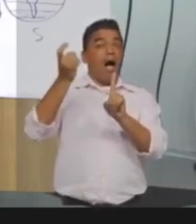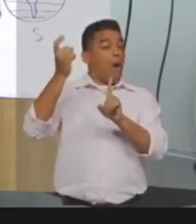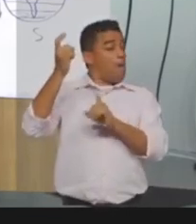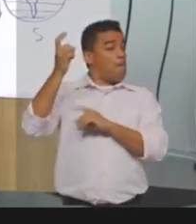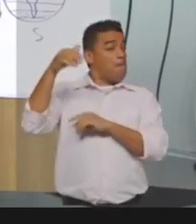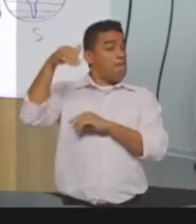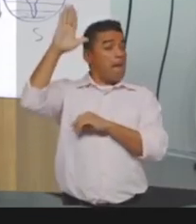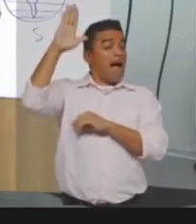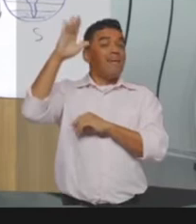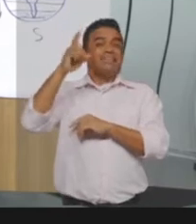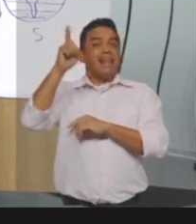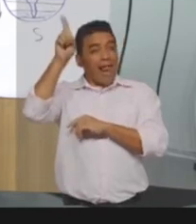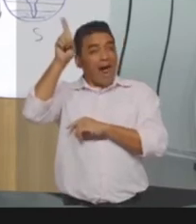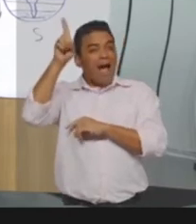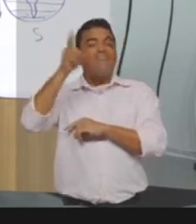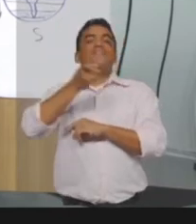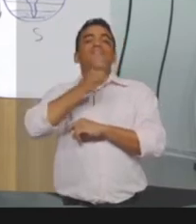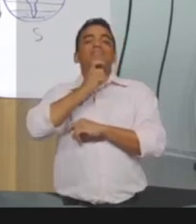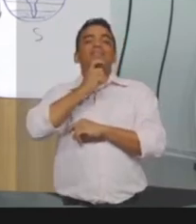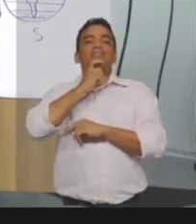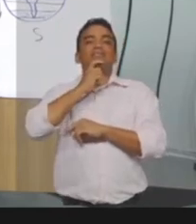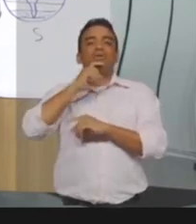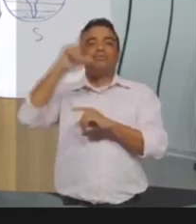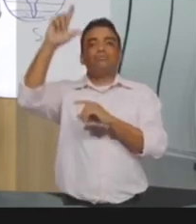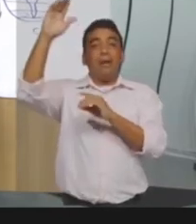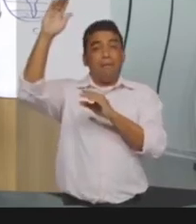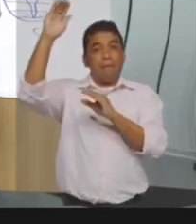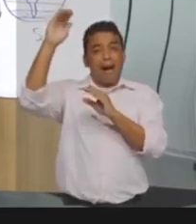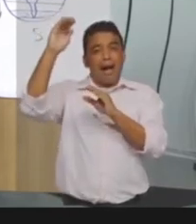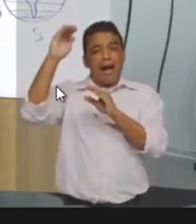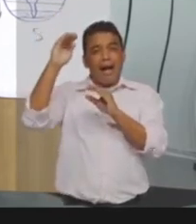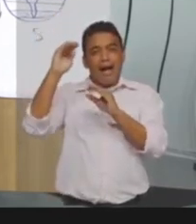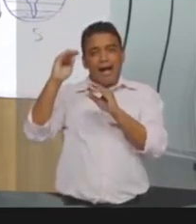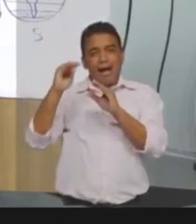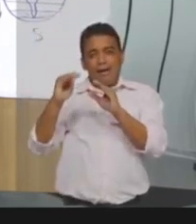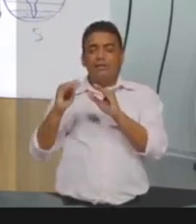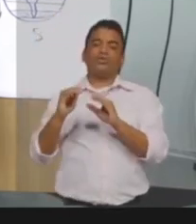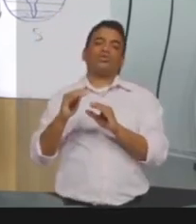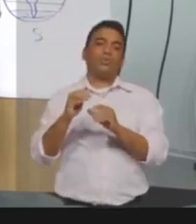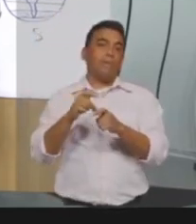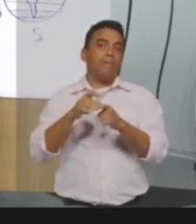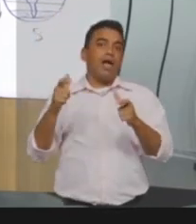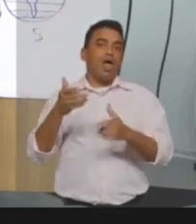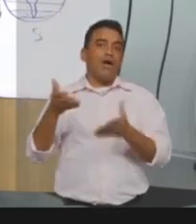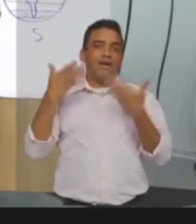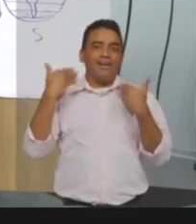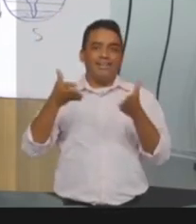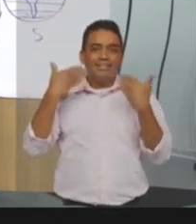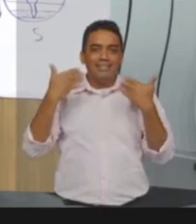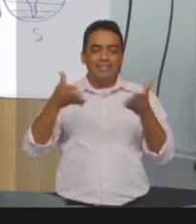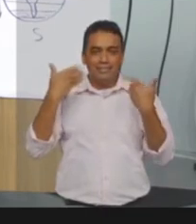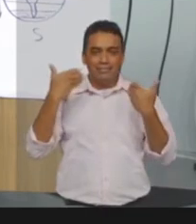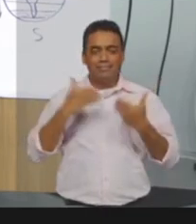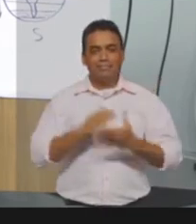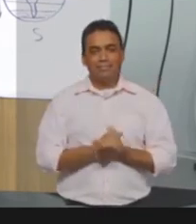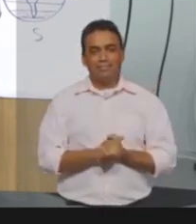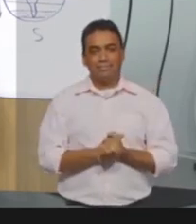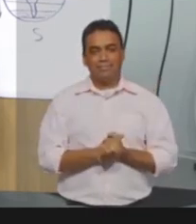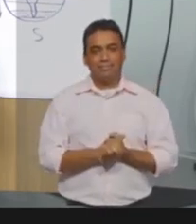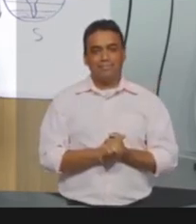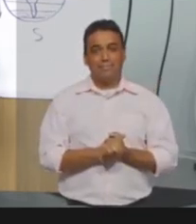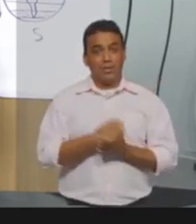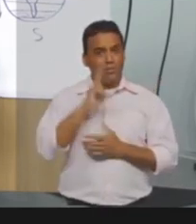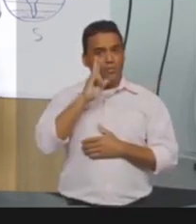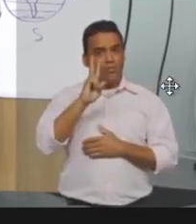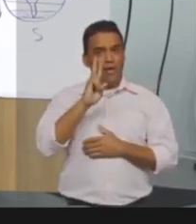menor temperatura. Quanto mais baixo, maior temperatura. Vamos ver isso nessa figura